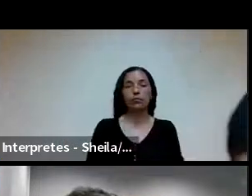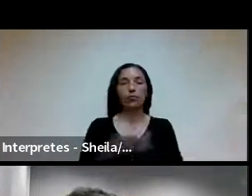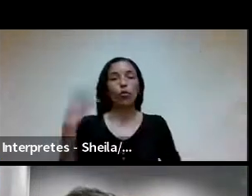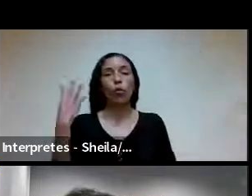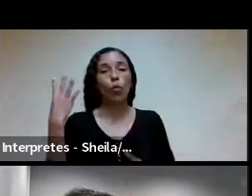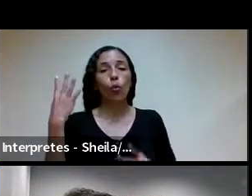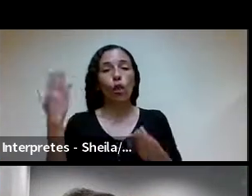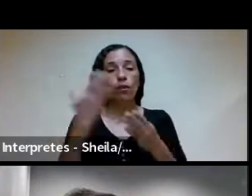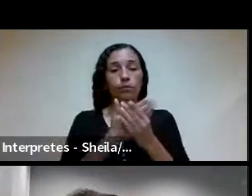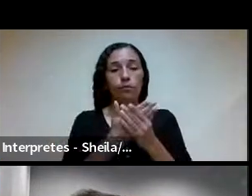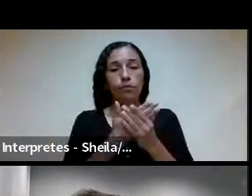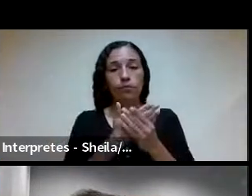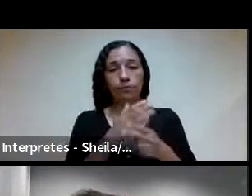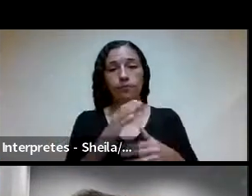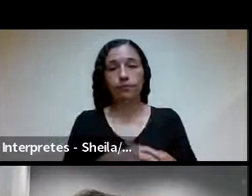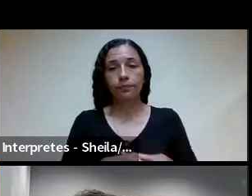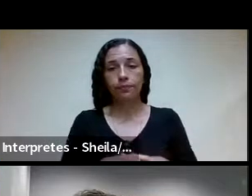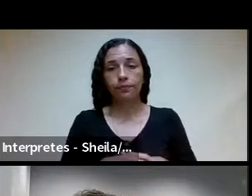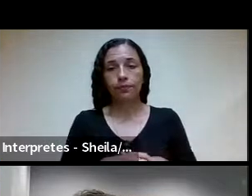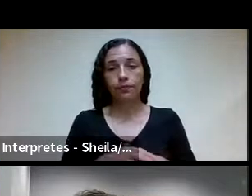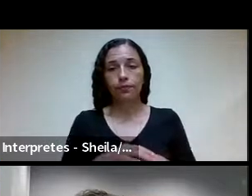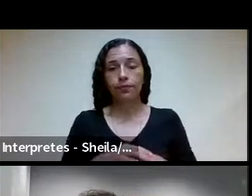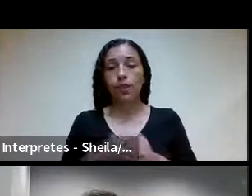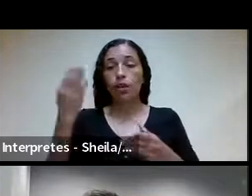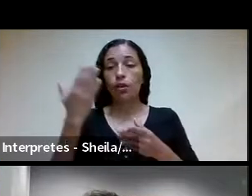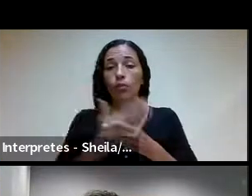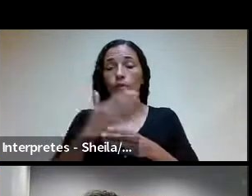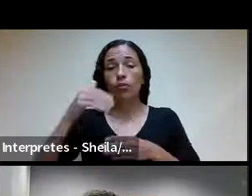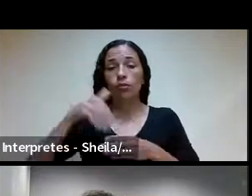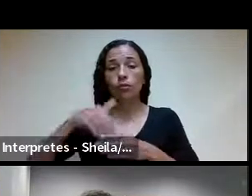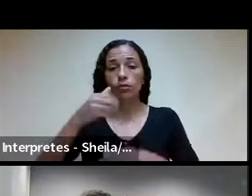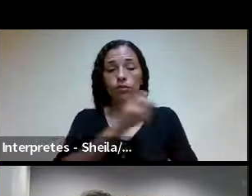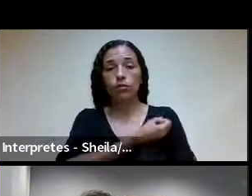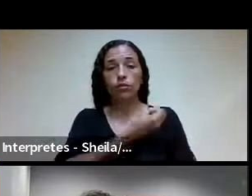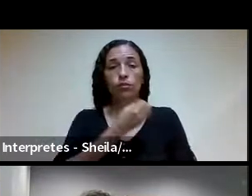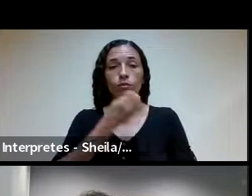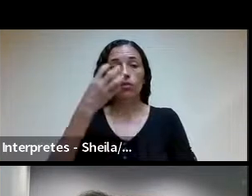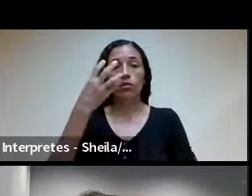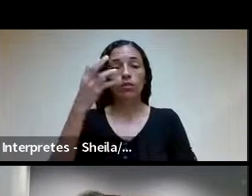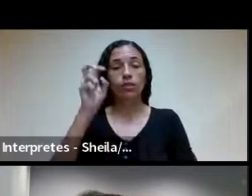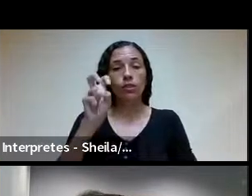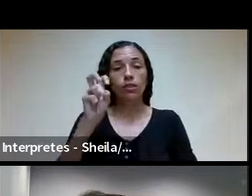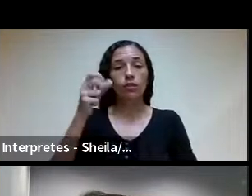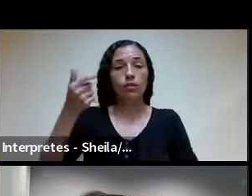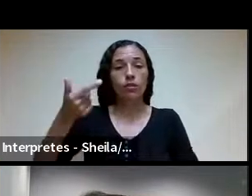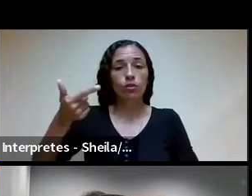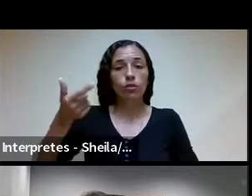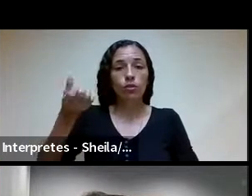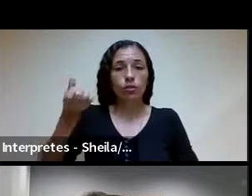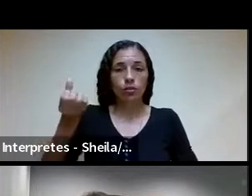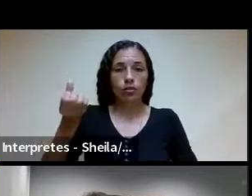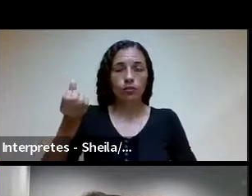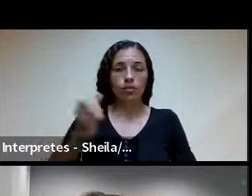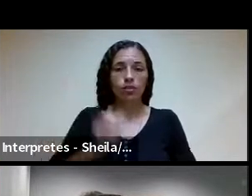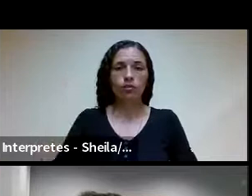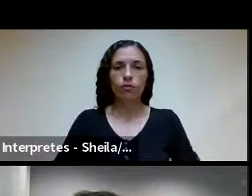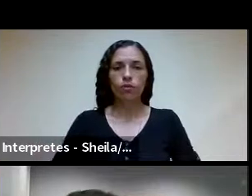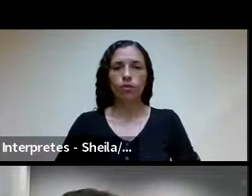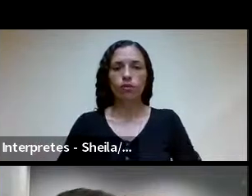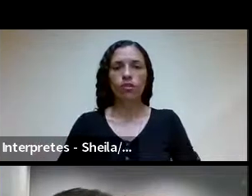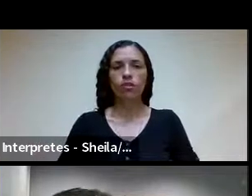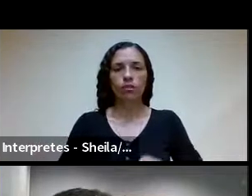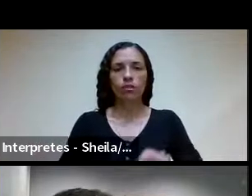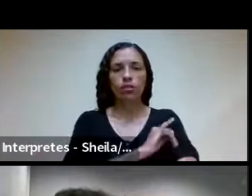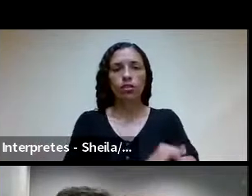processo da pauta é um recurso eleitoral número 526, de Natal. É, o doutor Zé Carlos é